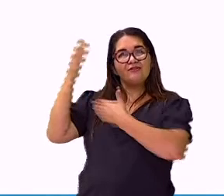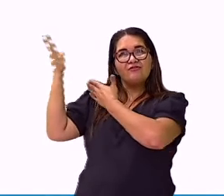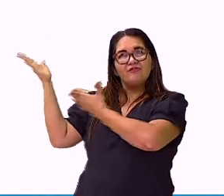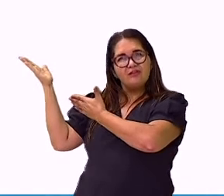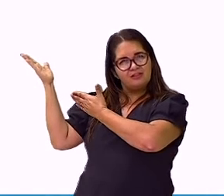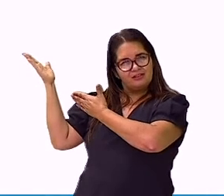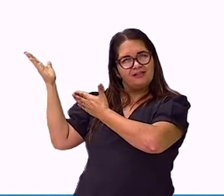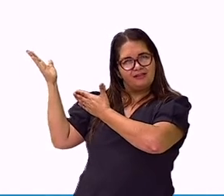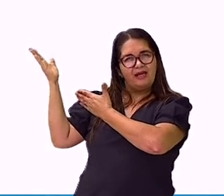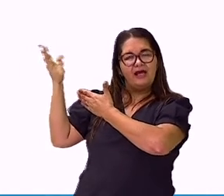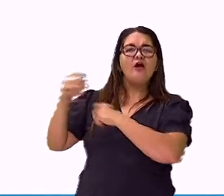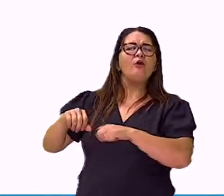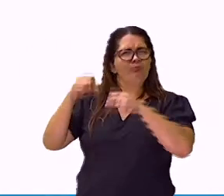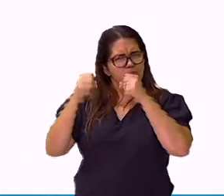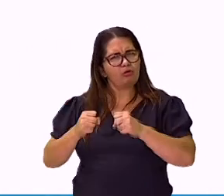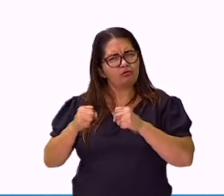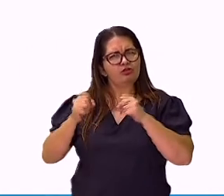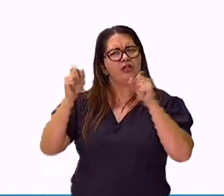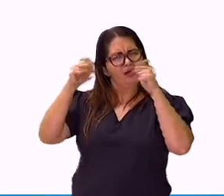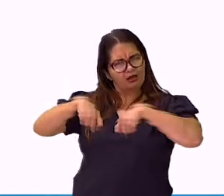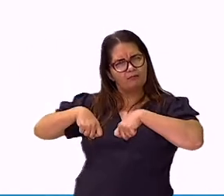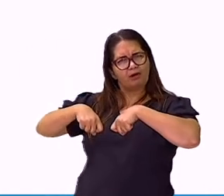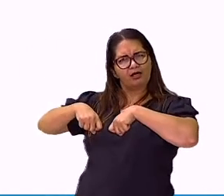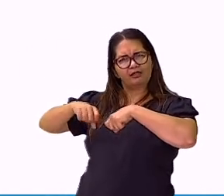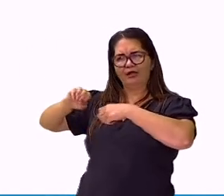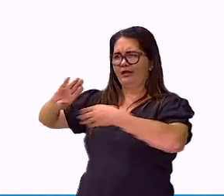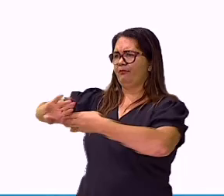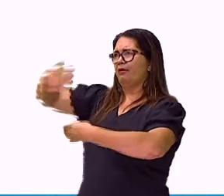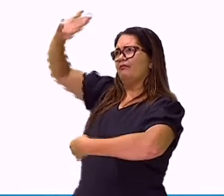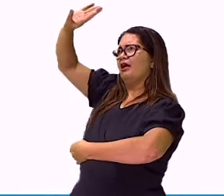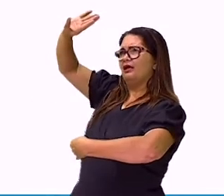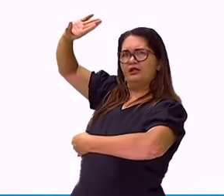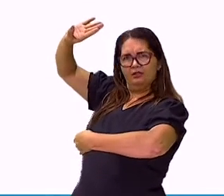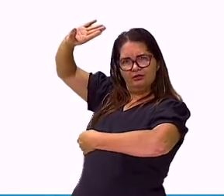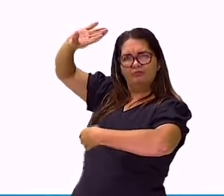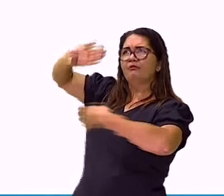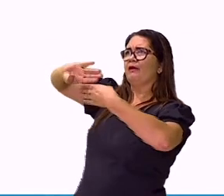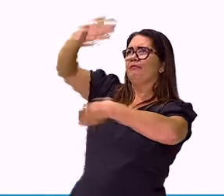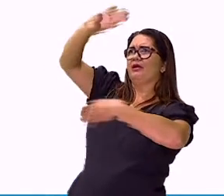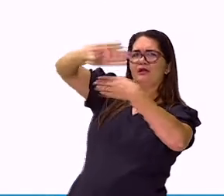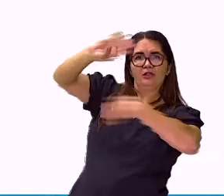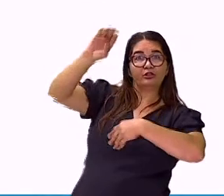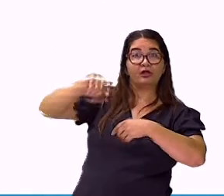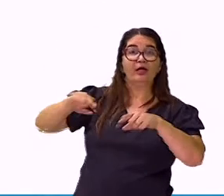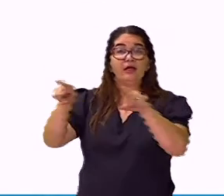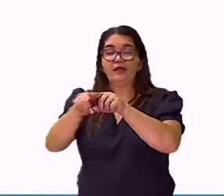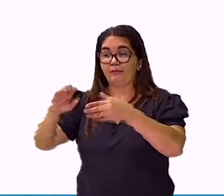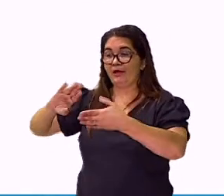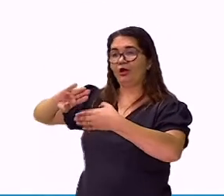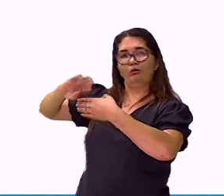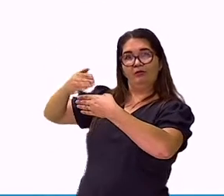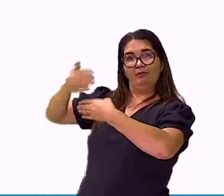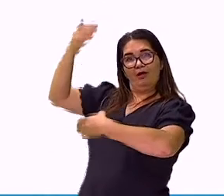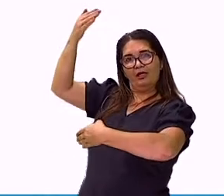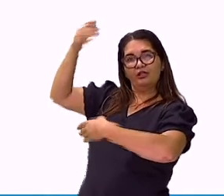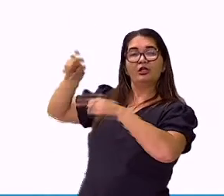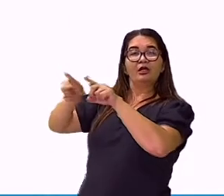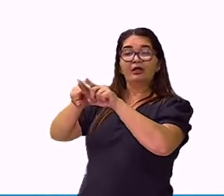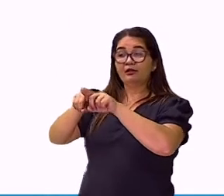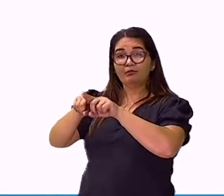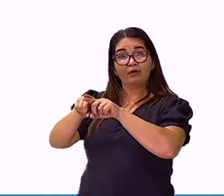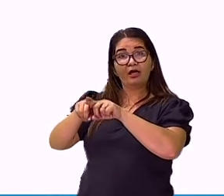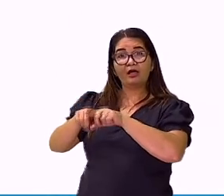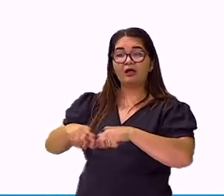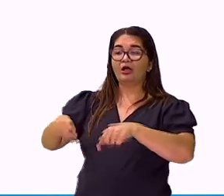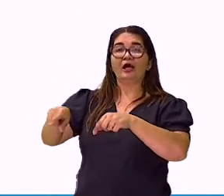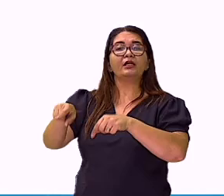paredes, quanto também para ser expostos no chão, principalmente porque é uma região desértica, então dá